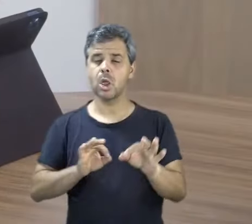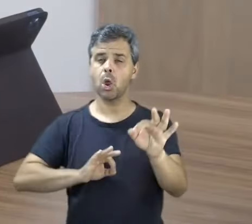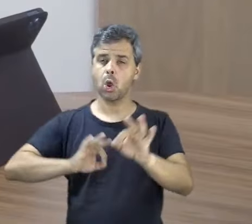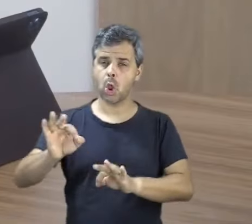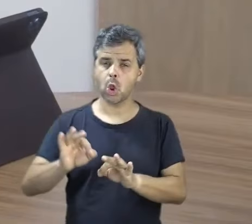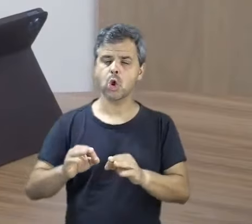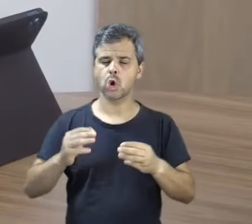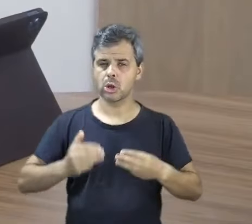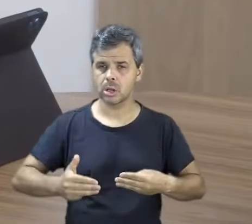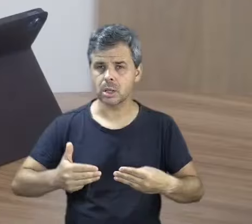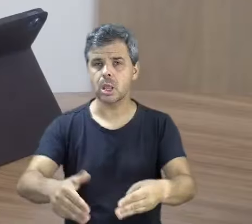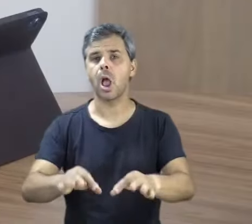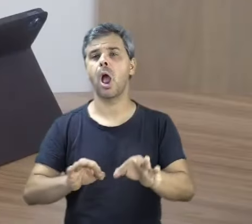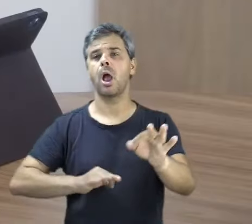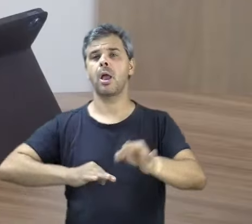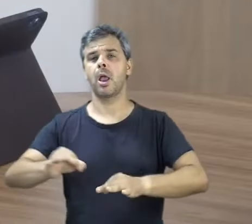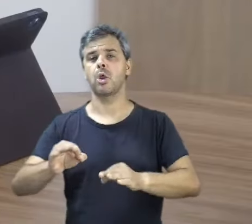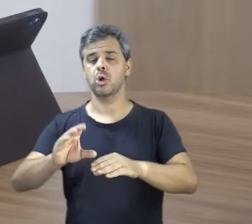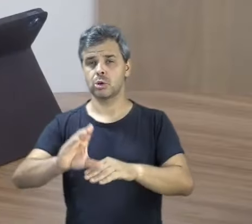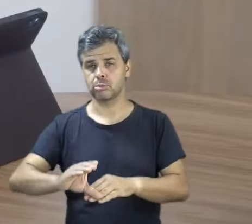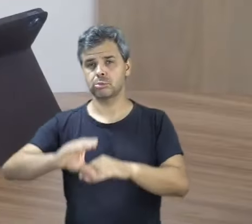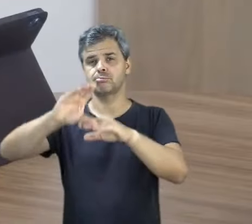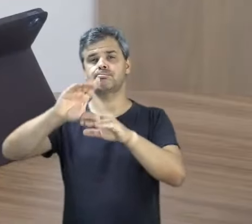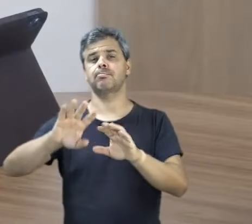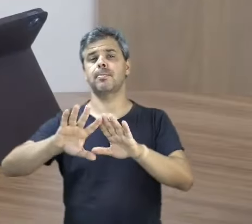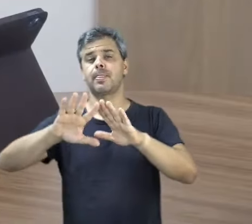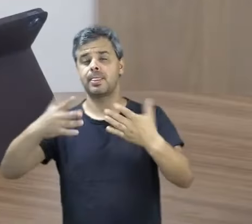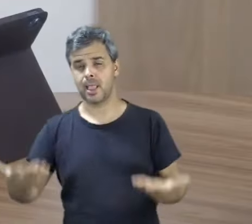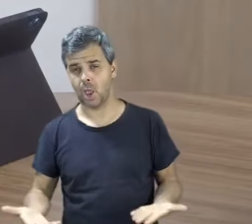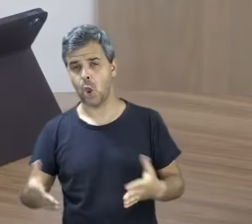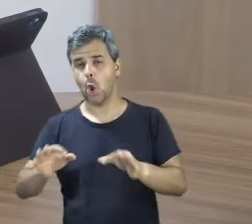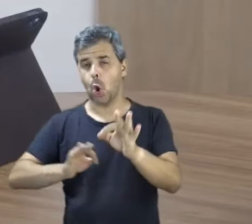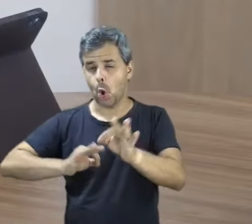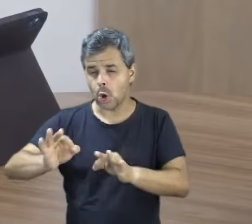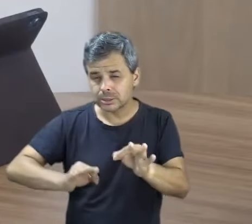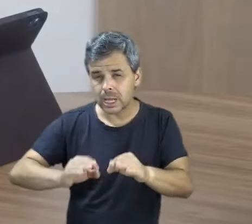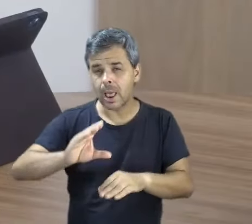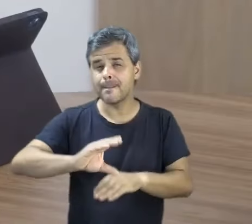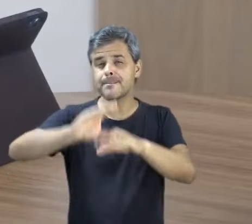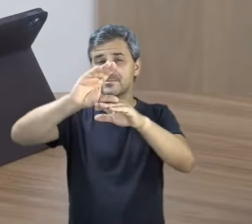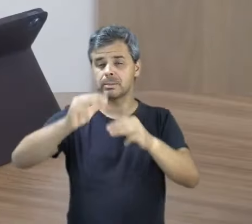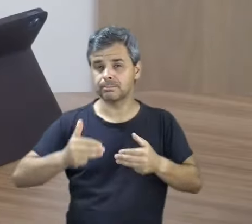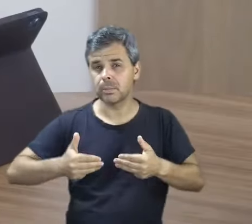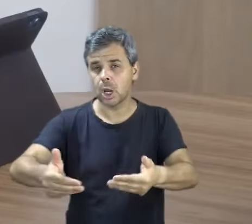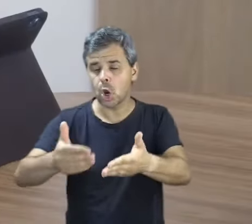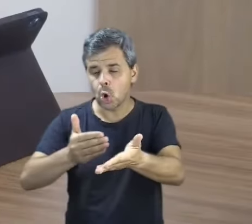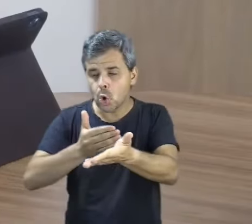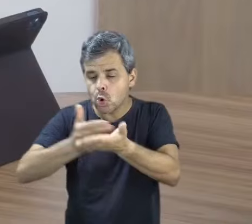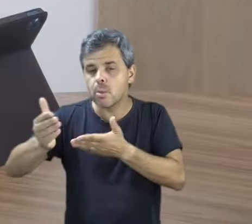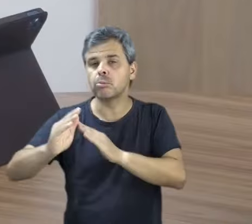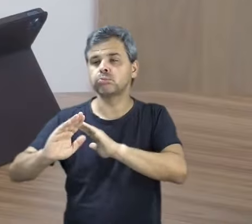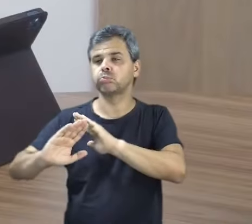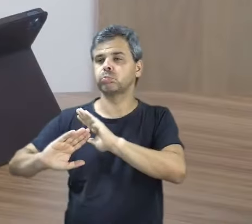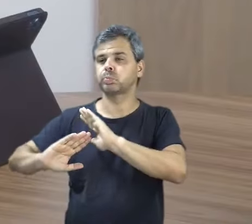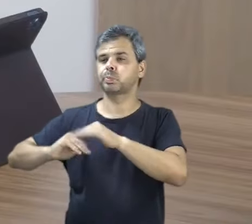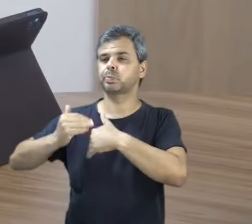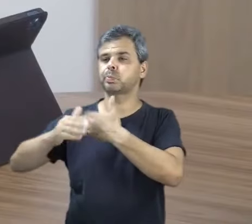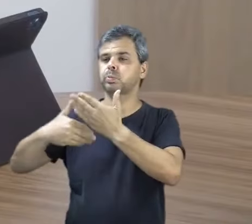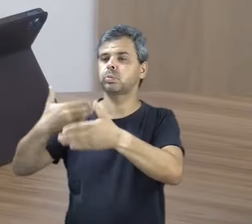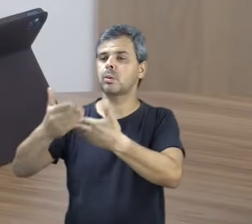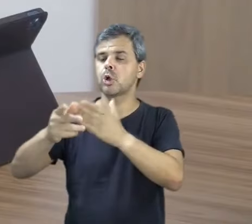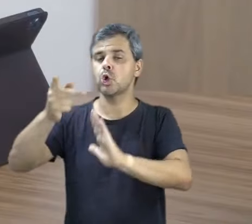organiza ministério, organiza conselho. Depois que organiza ministério e conselho, começa um processo